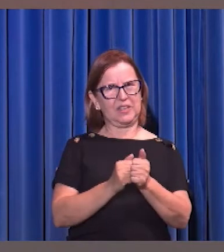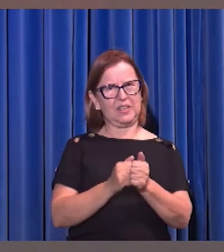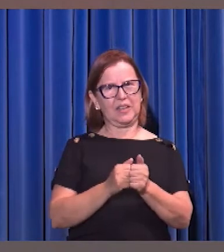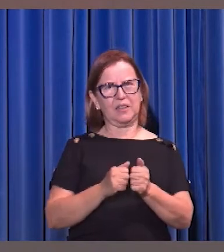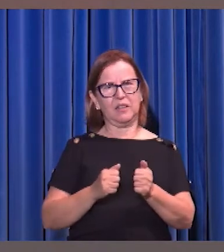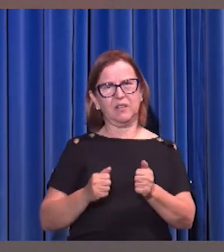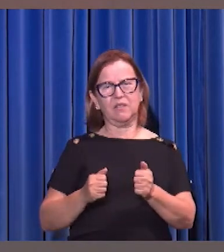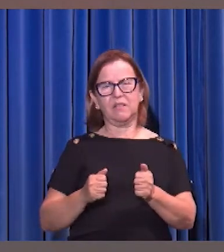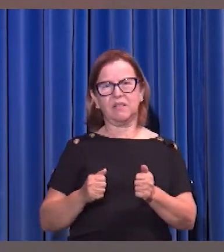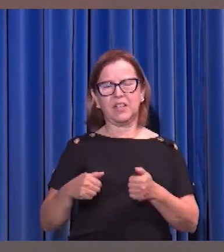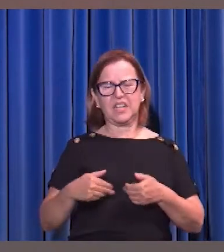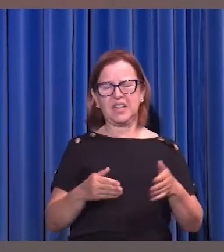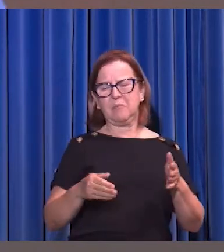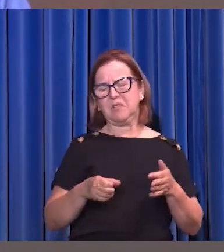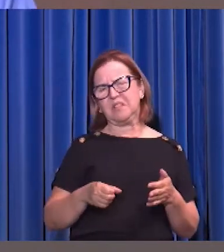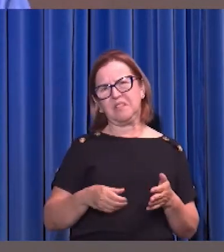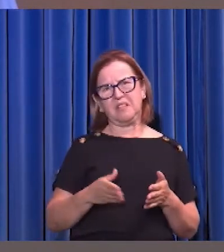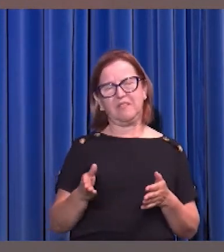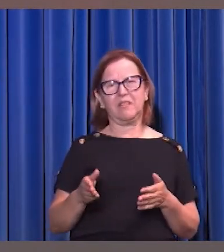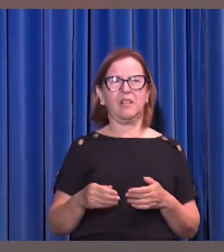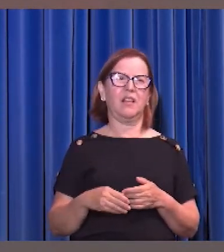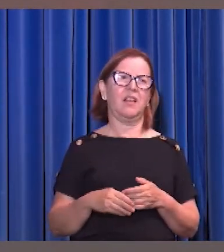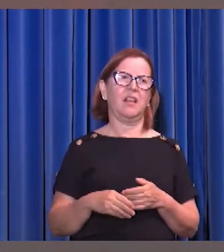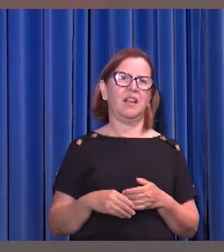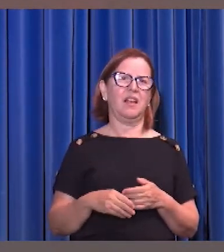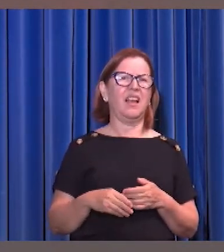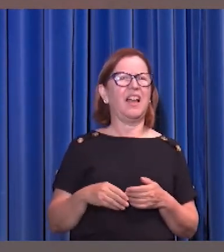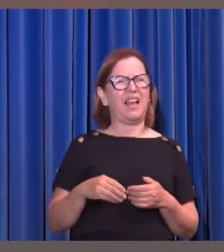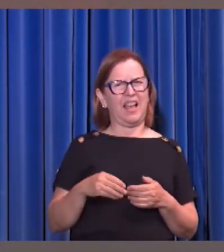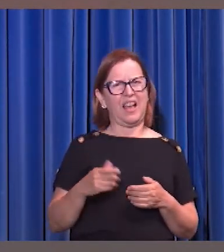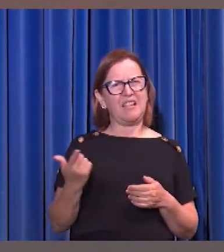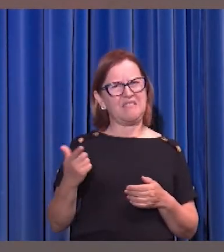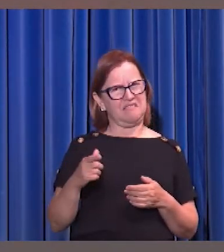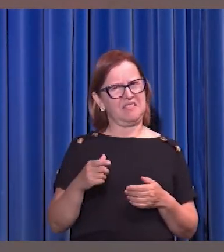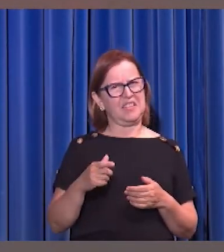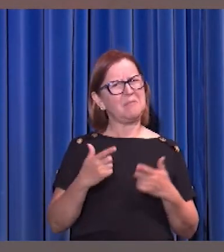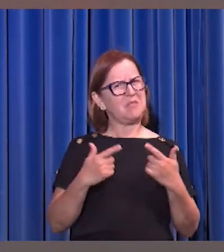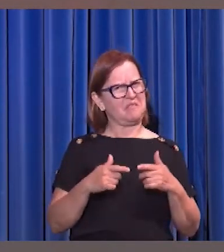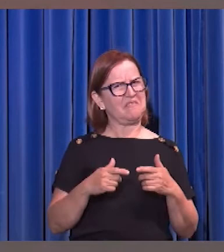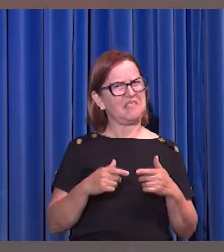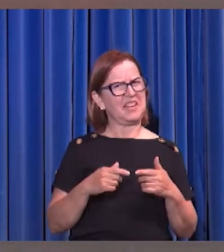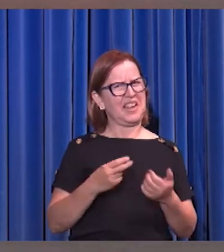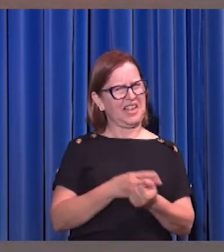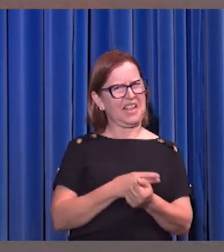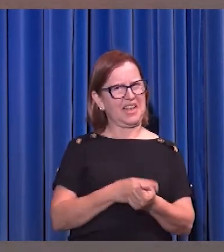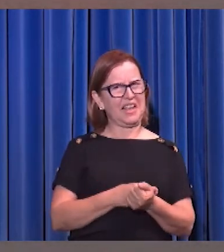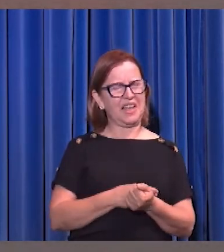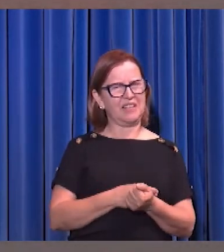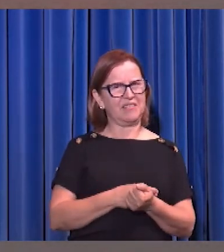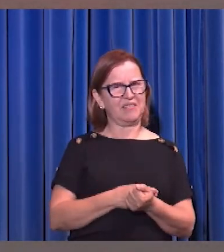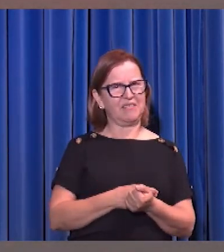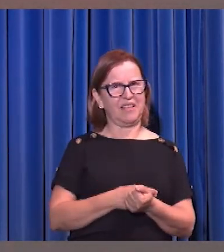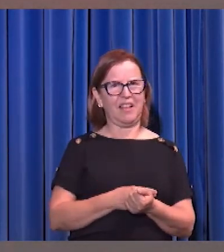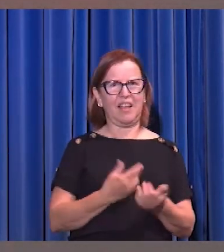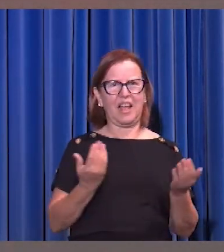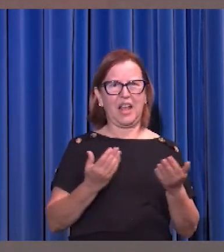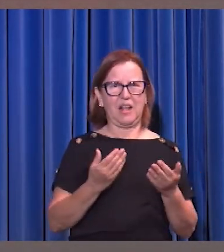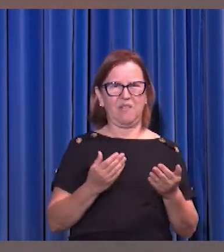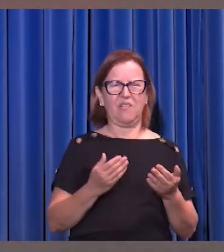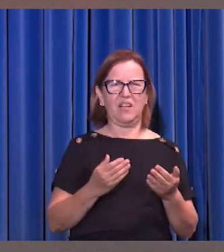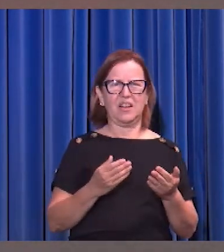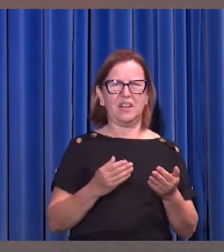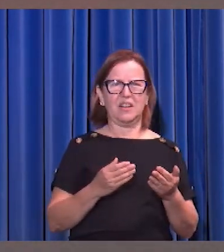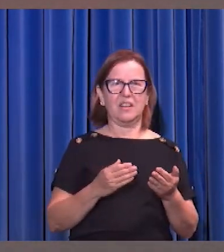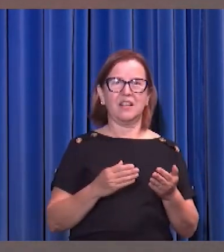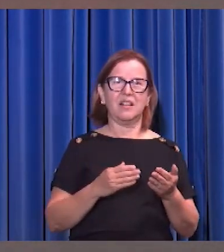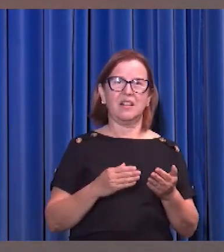ter reconhecido, puxa, nós viemos pelo local errado. Quem sabe se a partir de agora nós sigamos por um outro caminho e